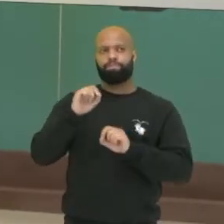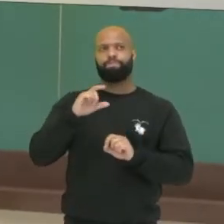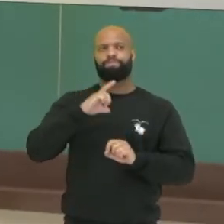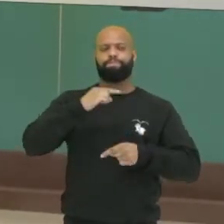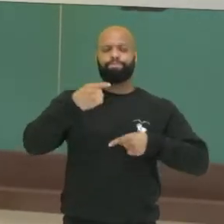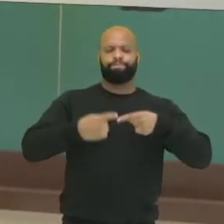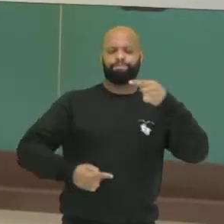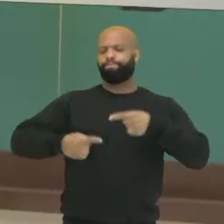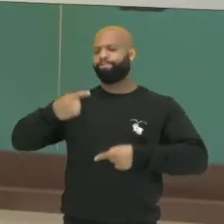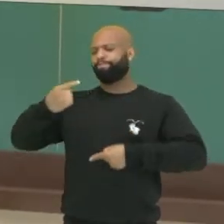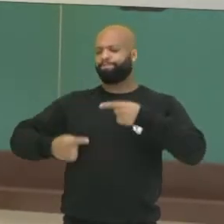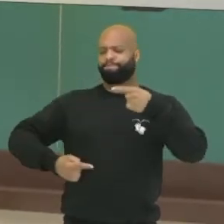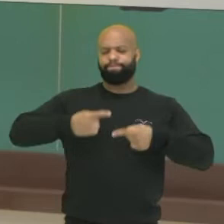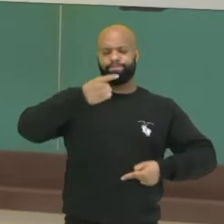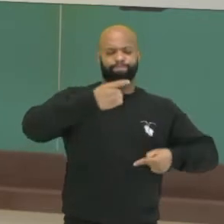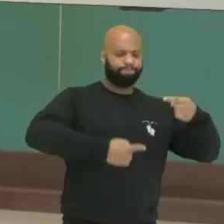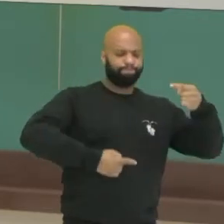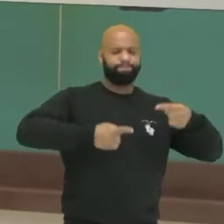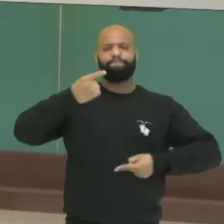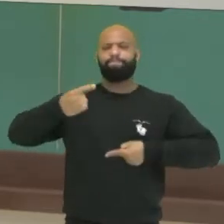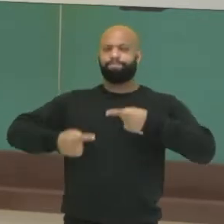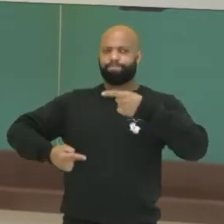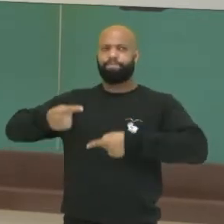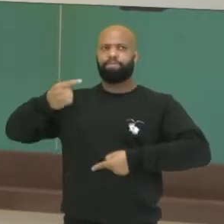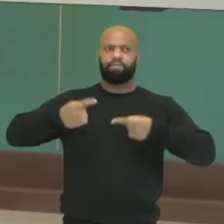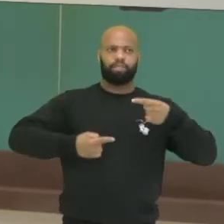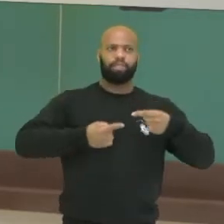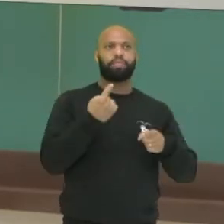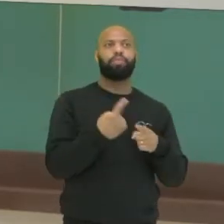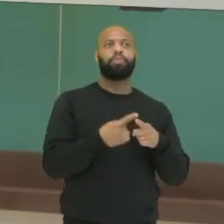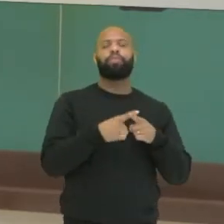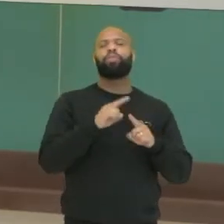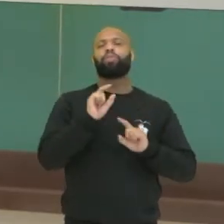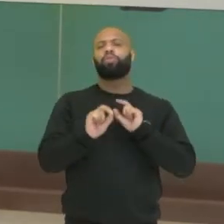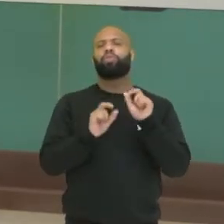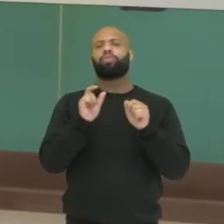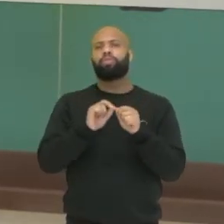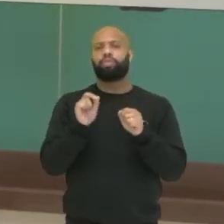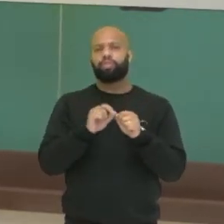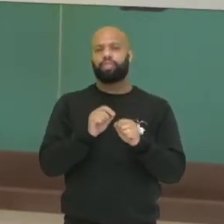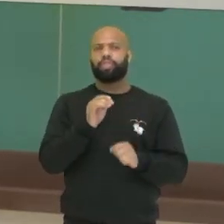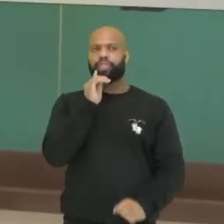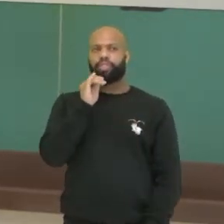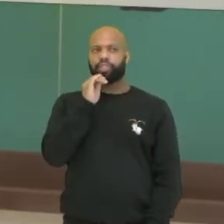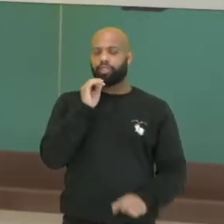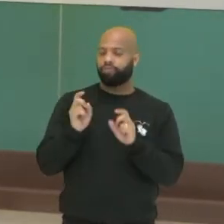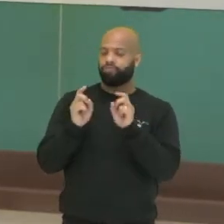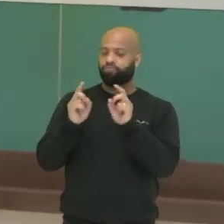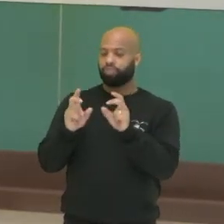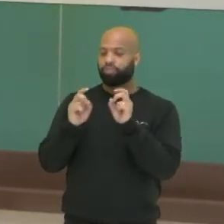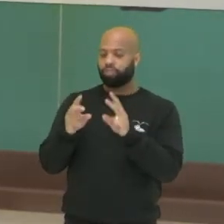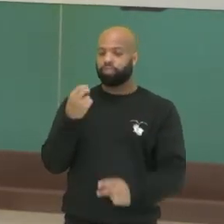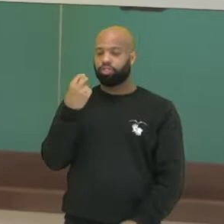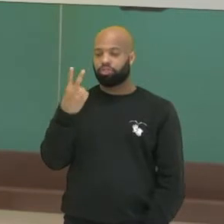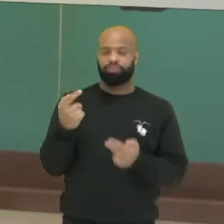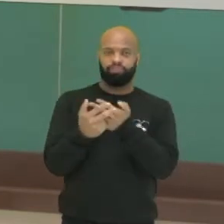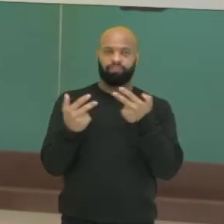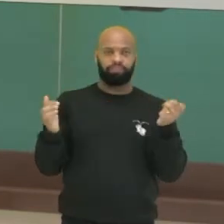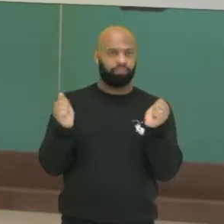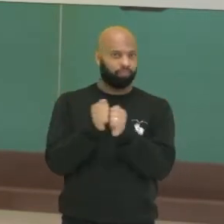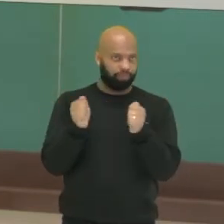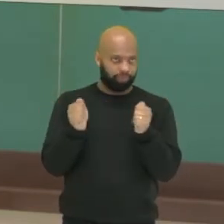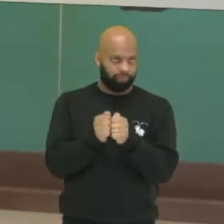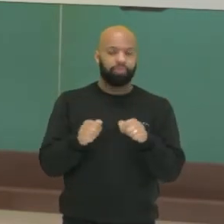muita discussão, muito debate. Porque ela fazia a chamada venda casada, os dois produtos. Além disso,